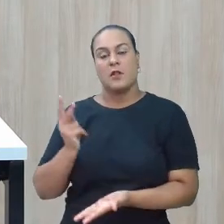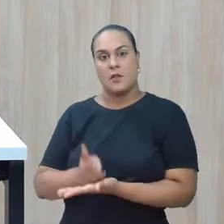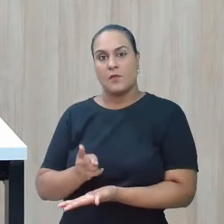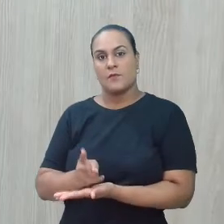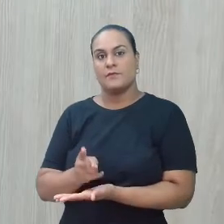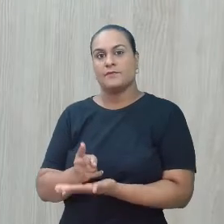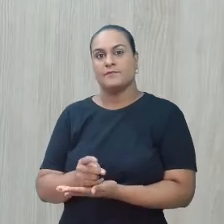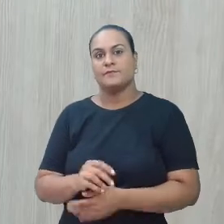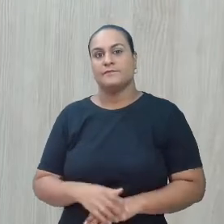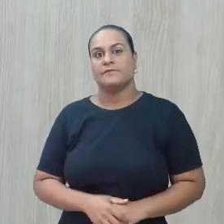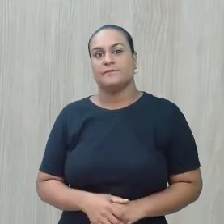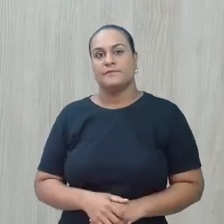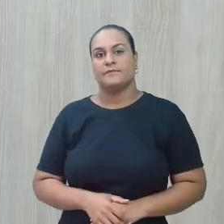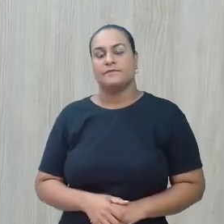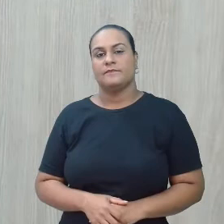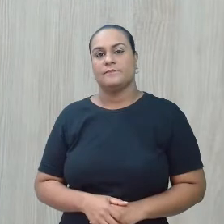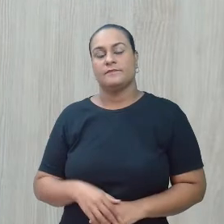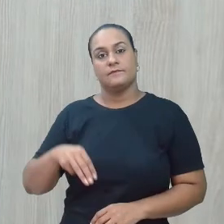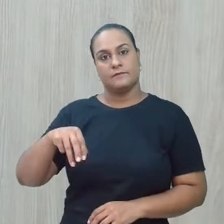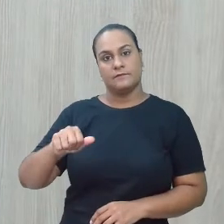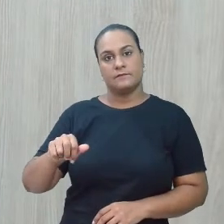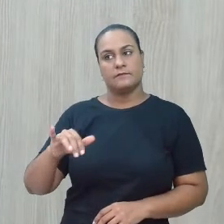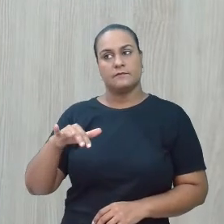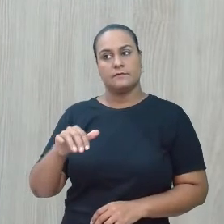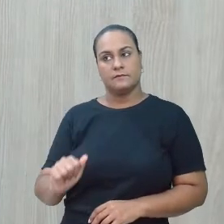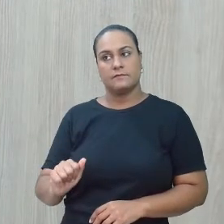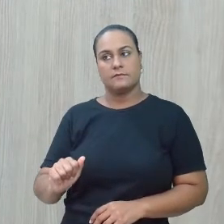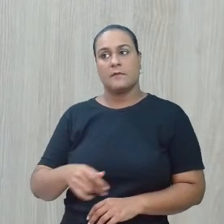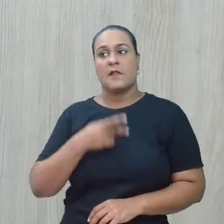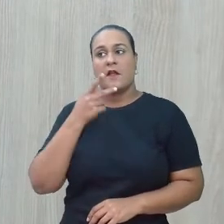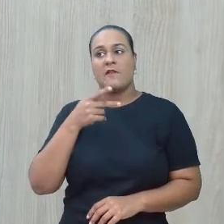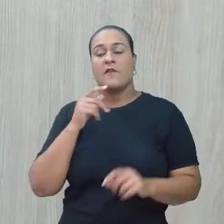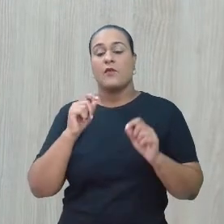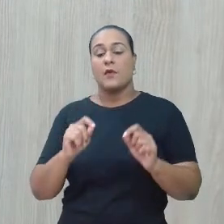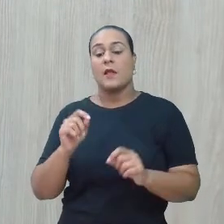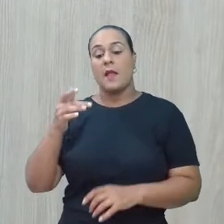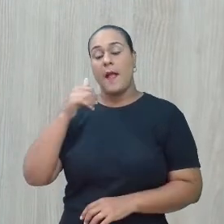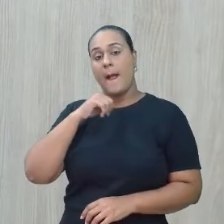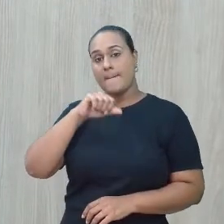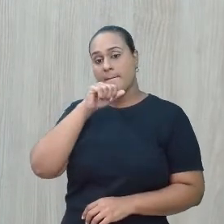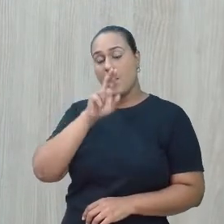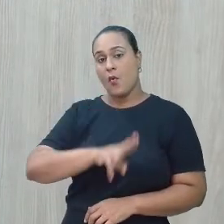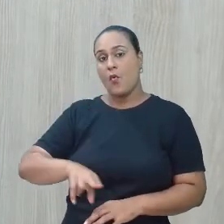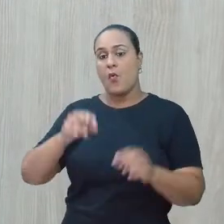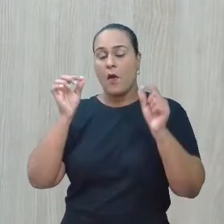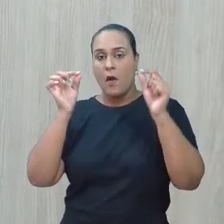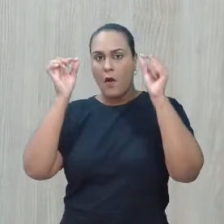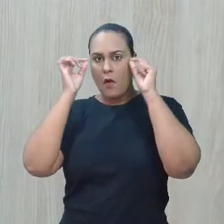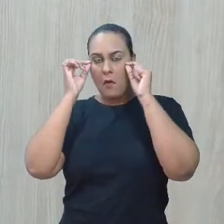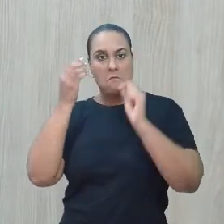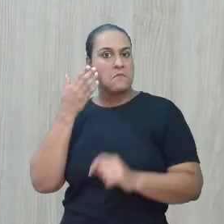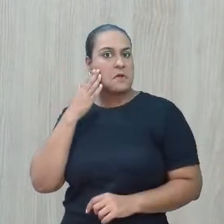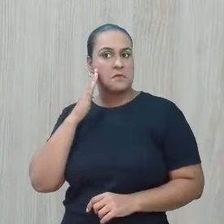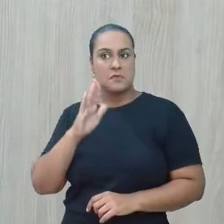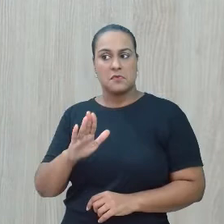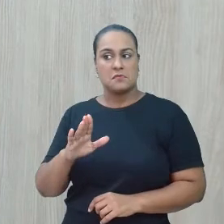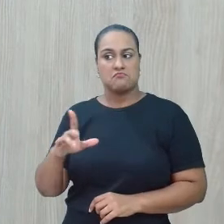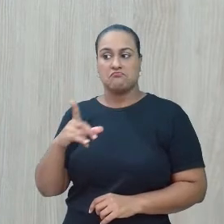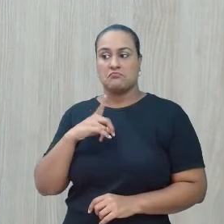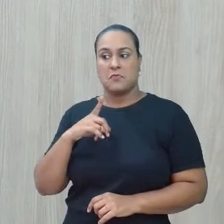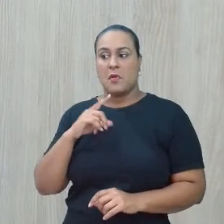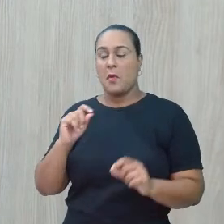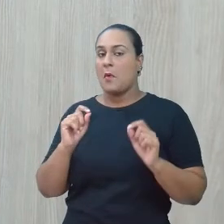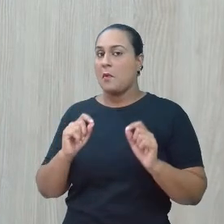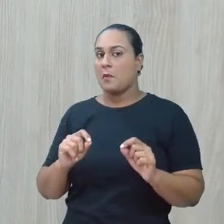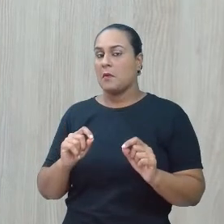continuidade. Bem, gente, aqui Maria está dizendo que a mãe usa óculos, mas ela não sabe realmente o que ela tem. Nós